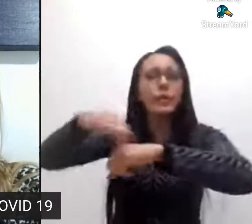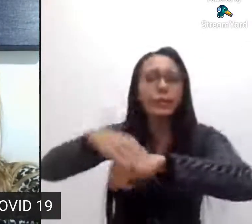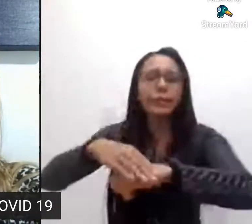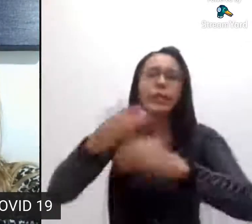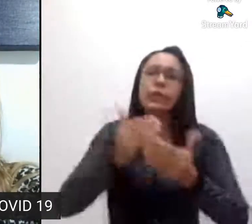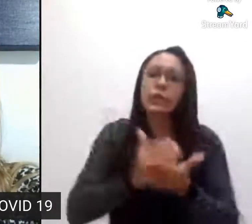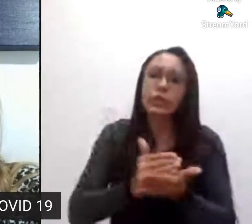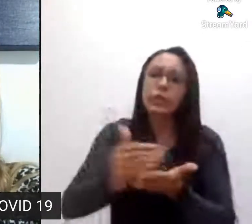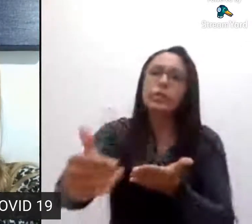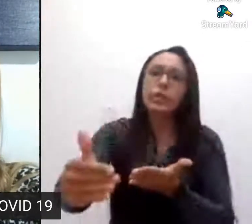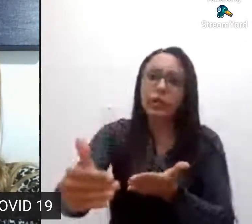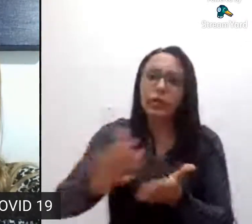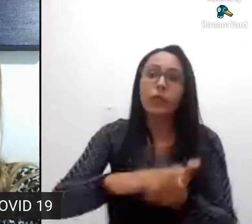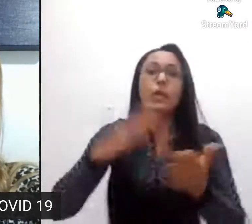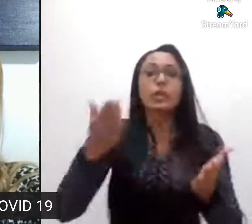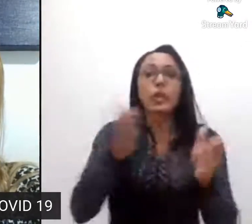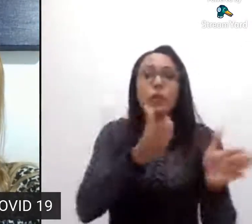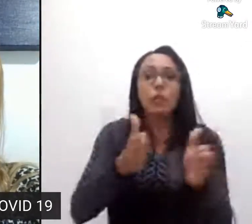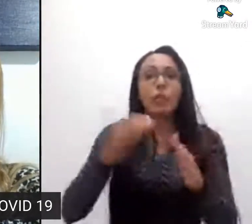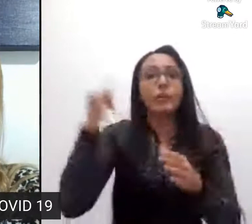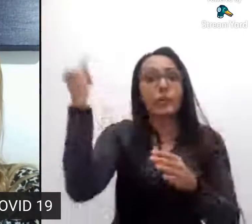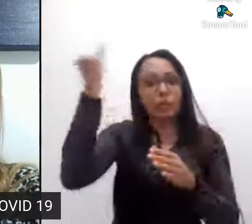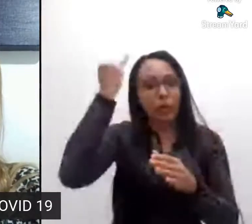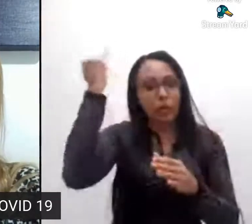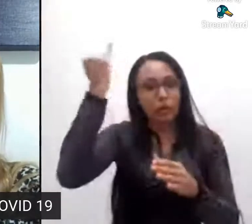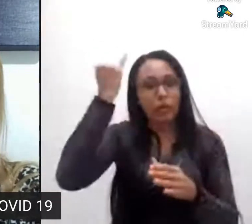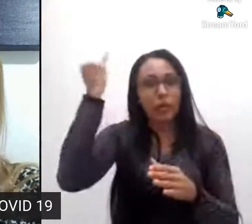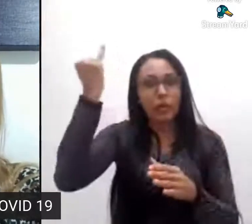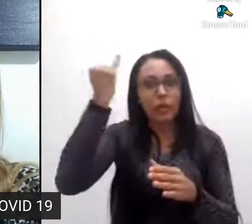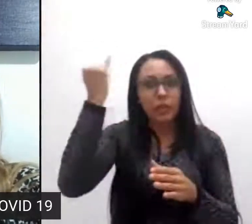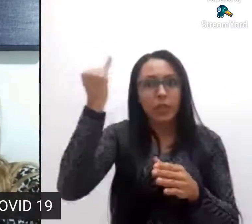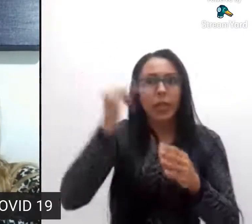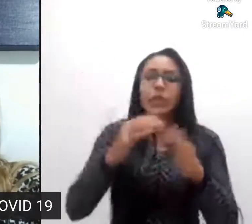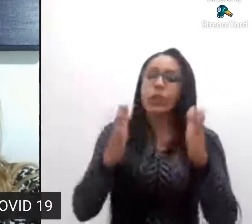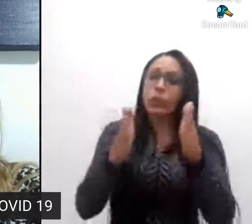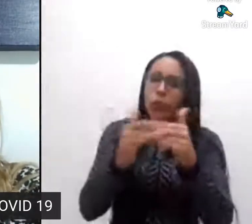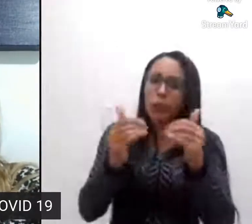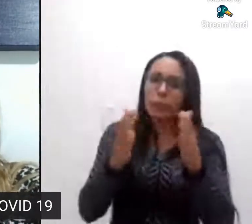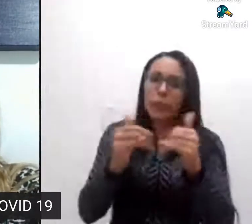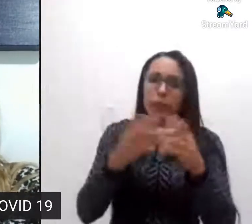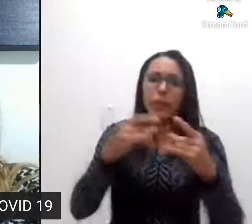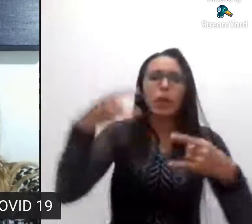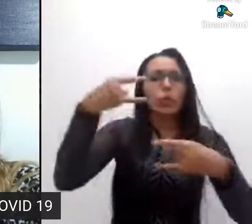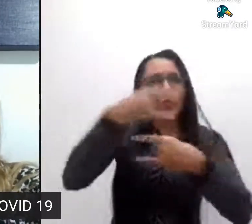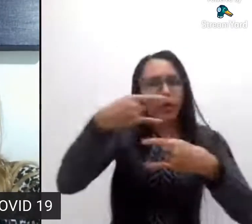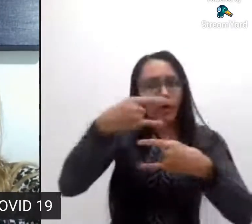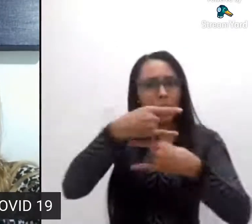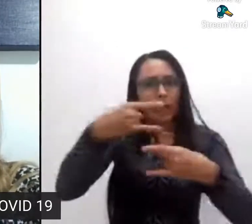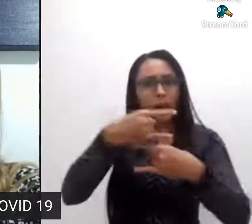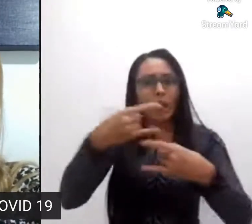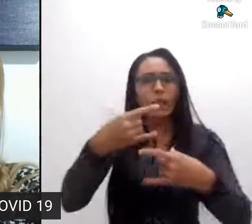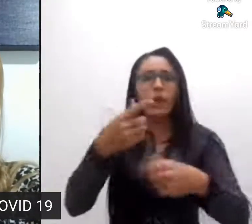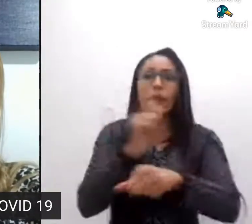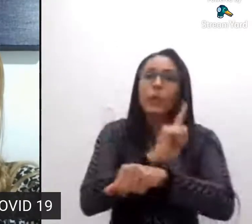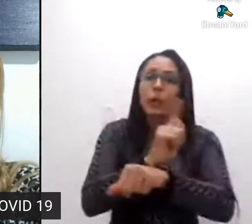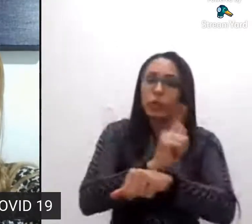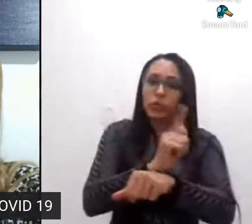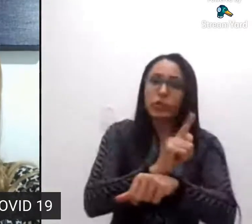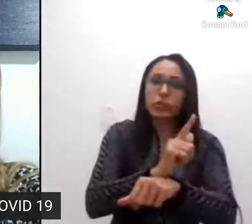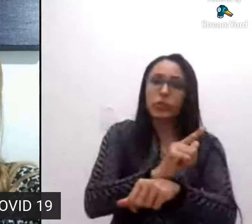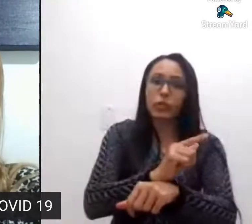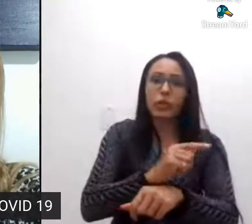momento bem importante, foi um momento solicitado, inclusive, pelos gestores que já tiveram uma